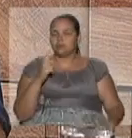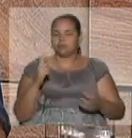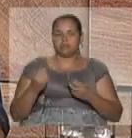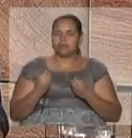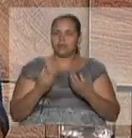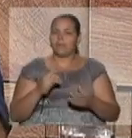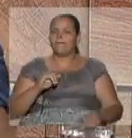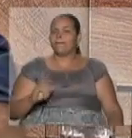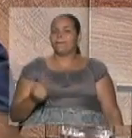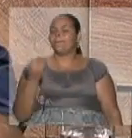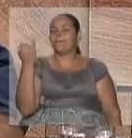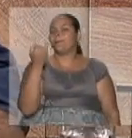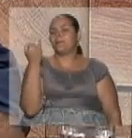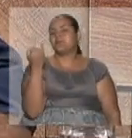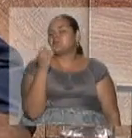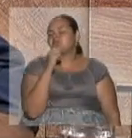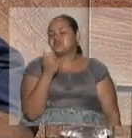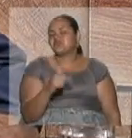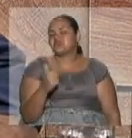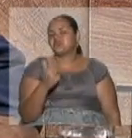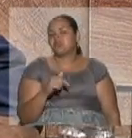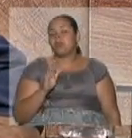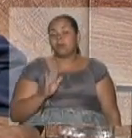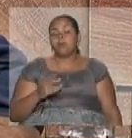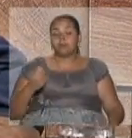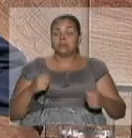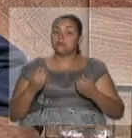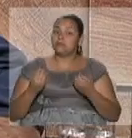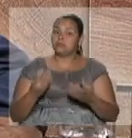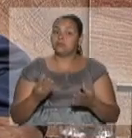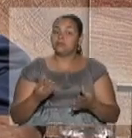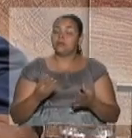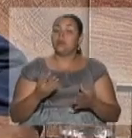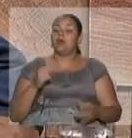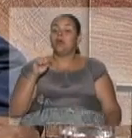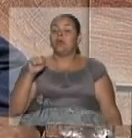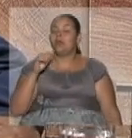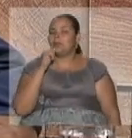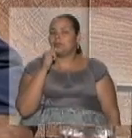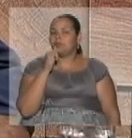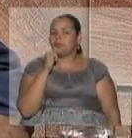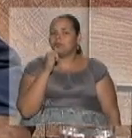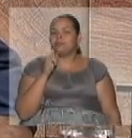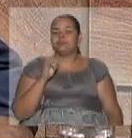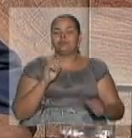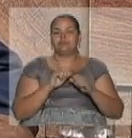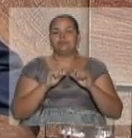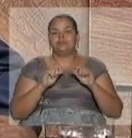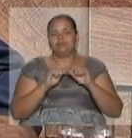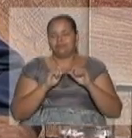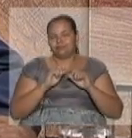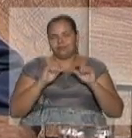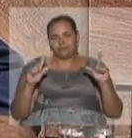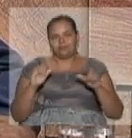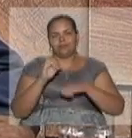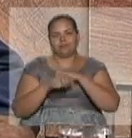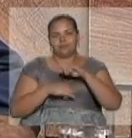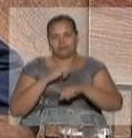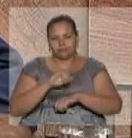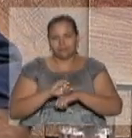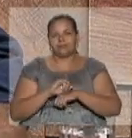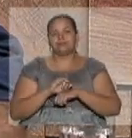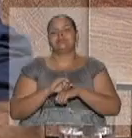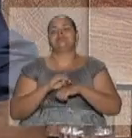essa importância. É preciso dar essa importância. É preciso que as mídias abram seus canais.